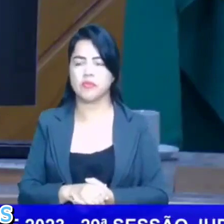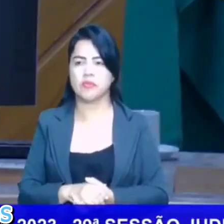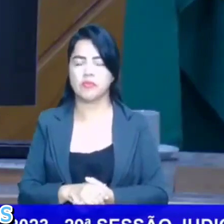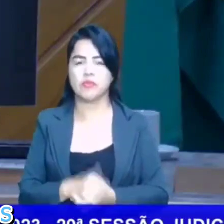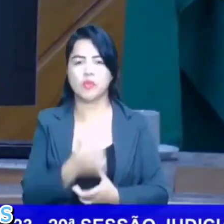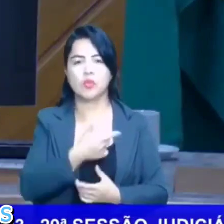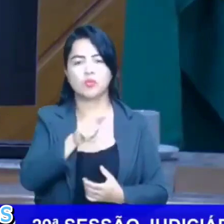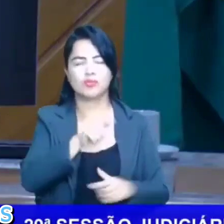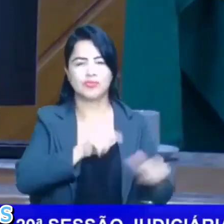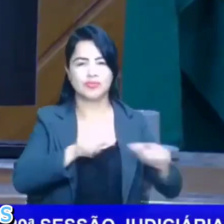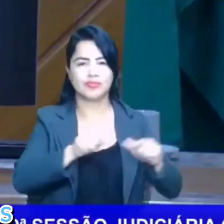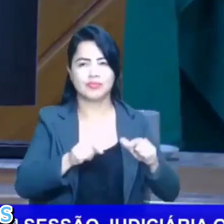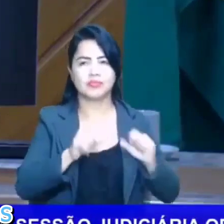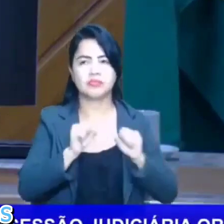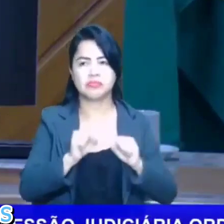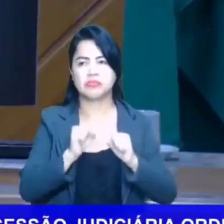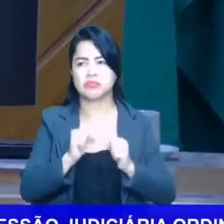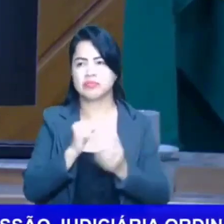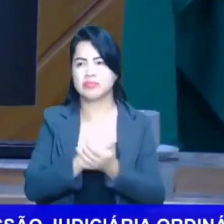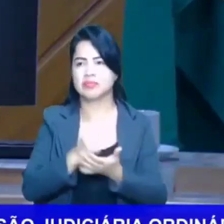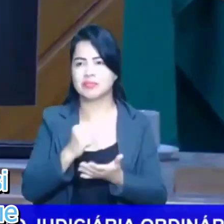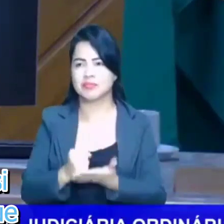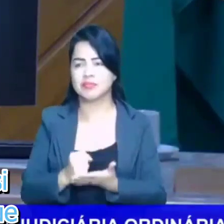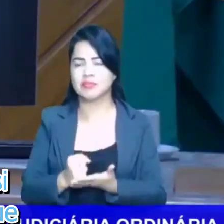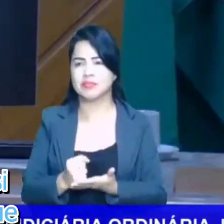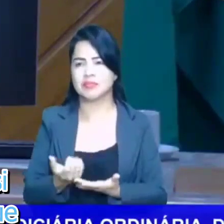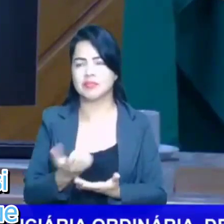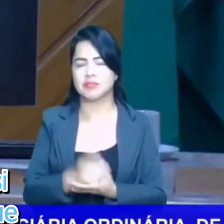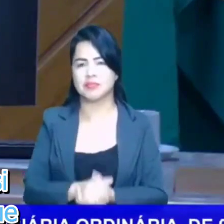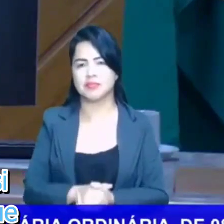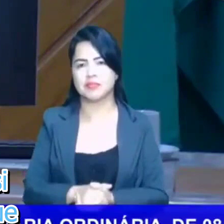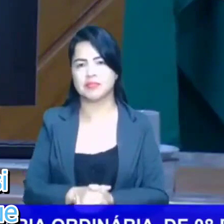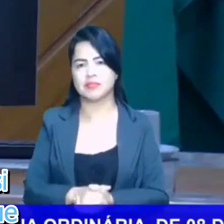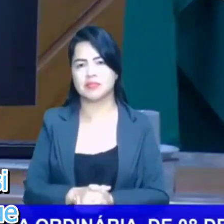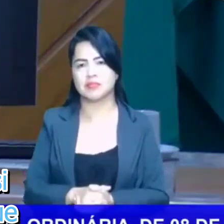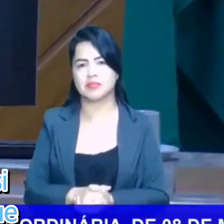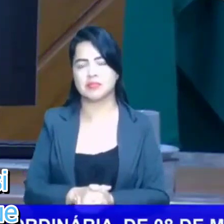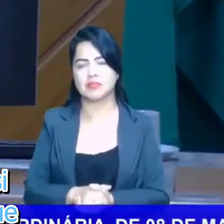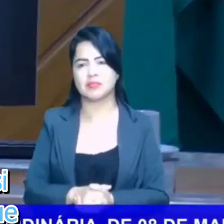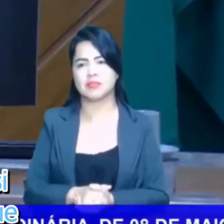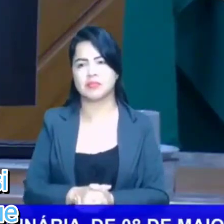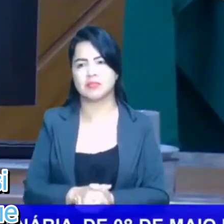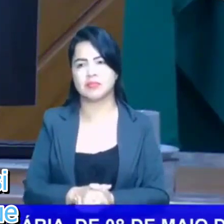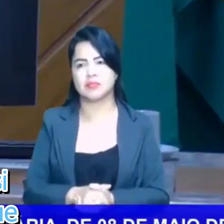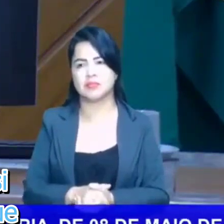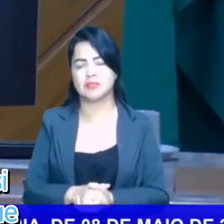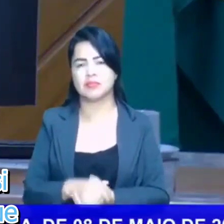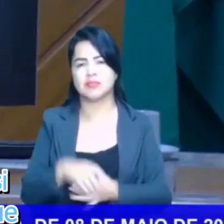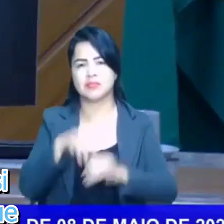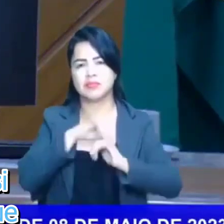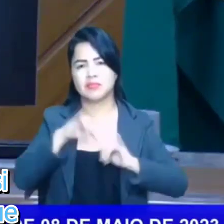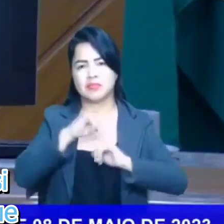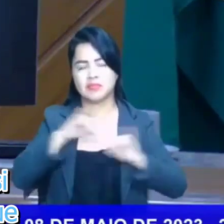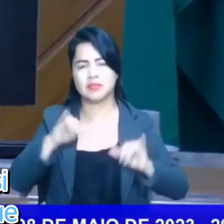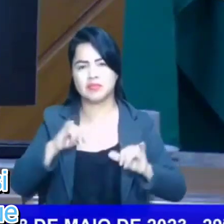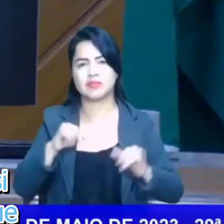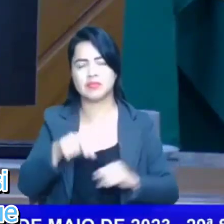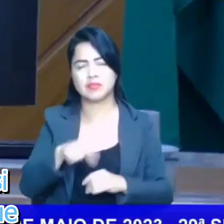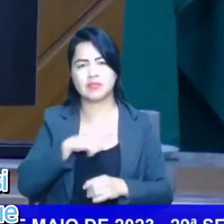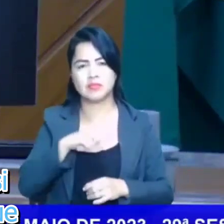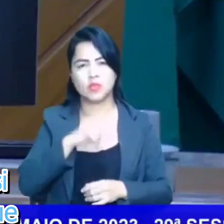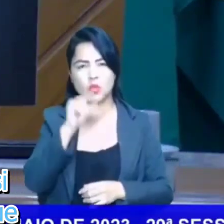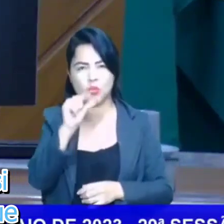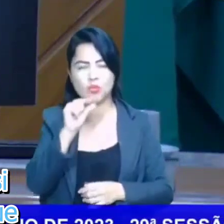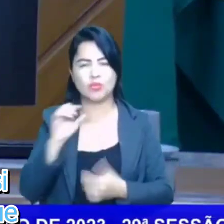os outros serviços que poderiam ser contratados, e a pouca atividade de campanha em si, decorrente desses